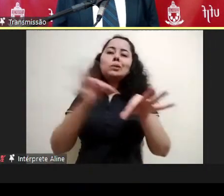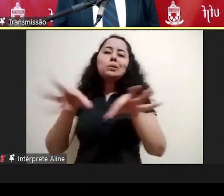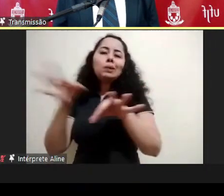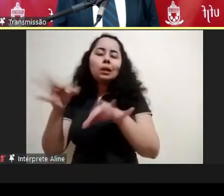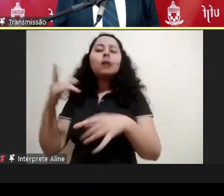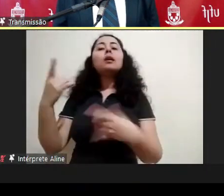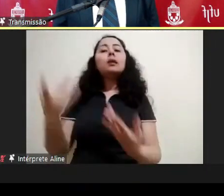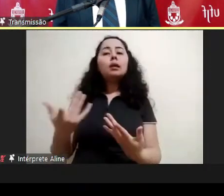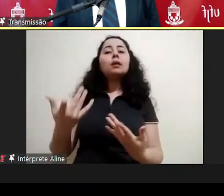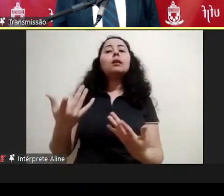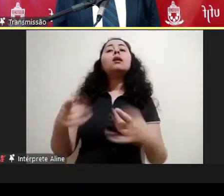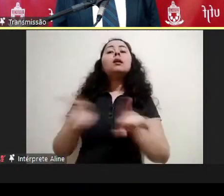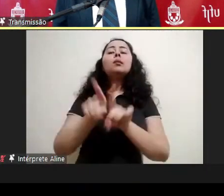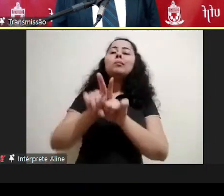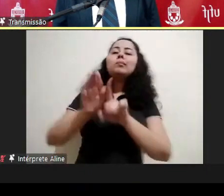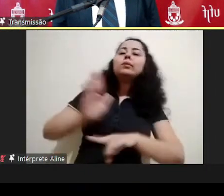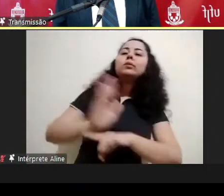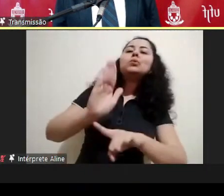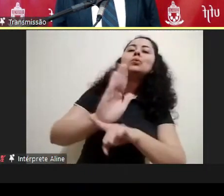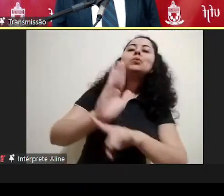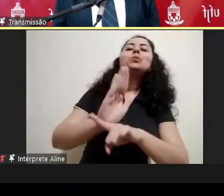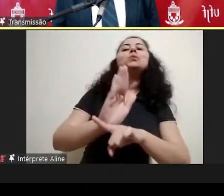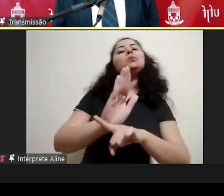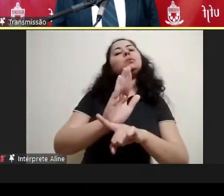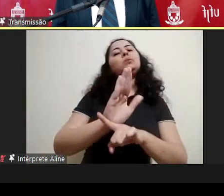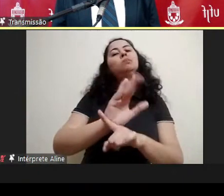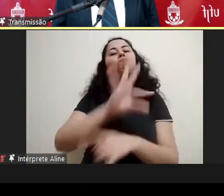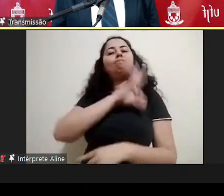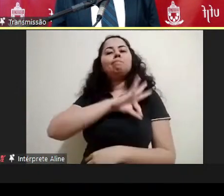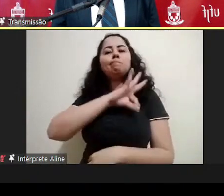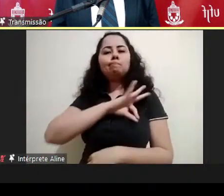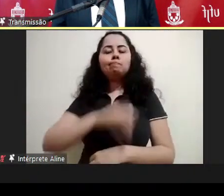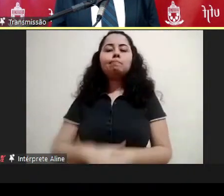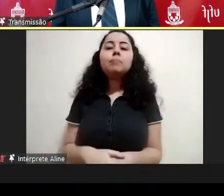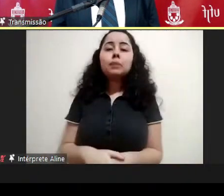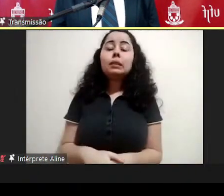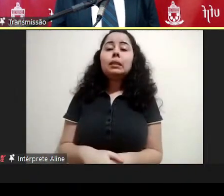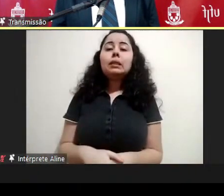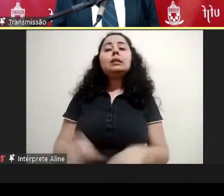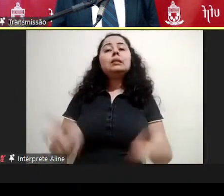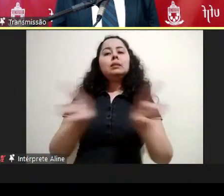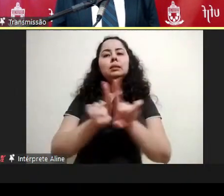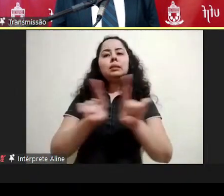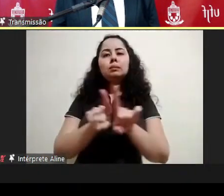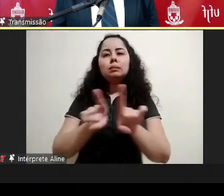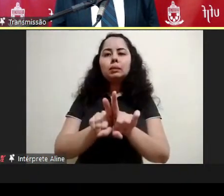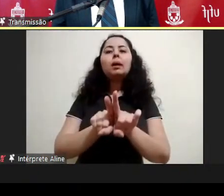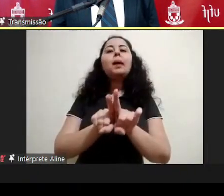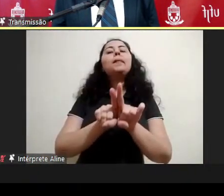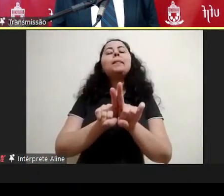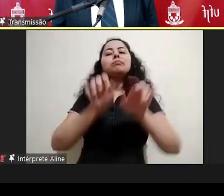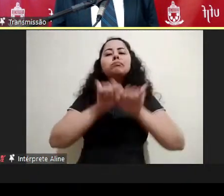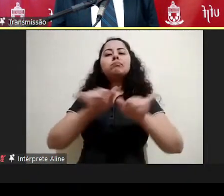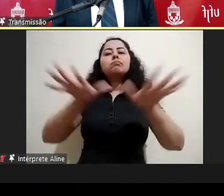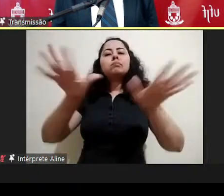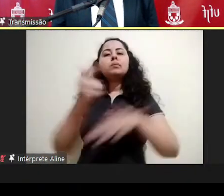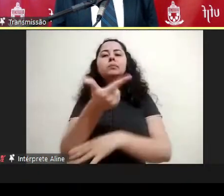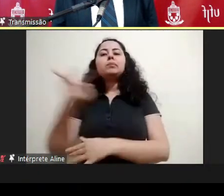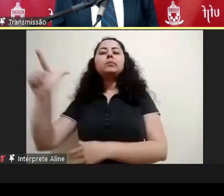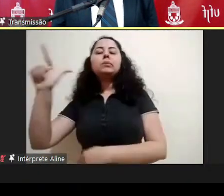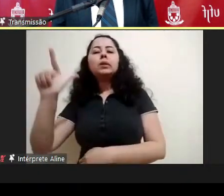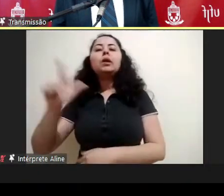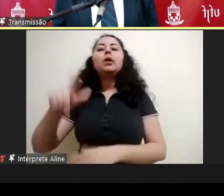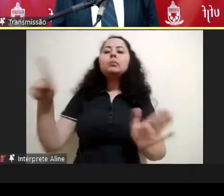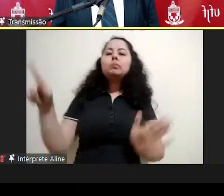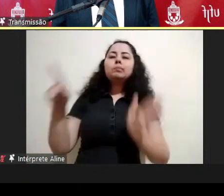renda. Essa orientação estendeu-se a vários proprietários de empresas têxteis de Juiz de Fora e